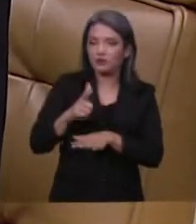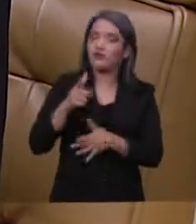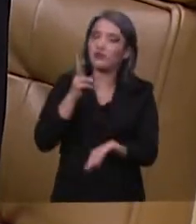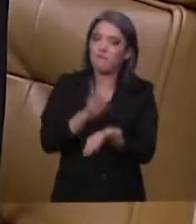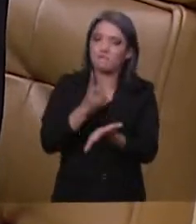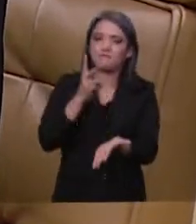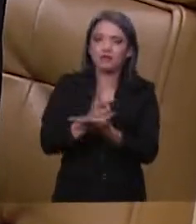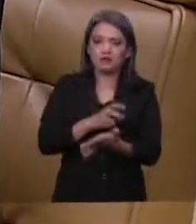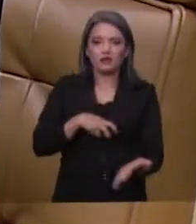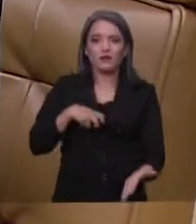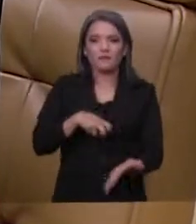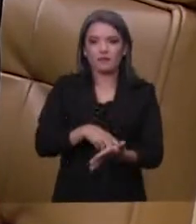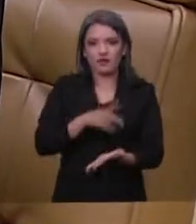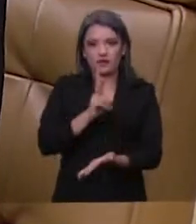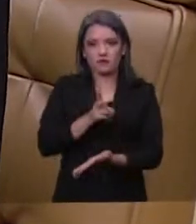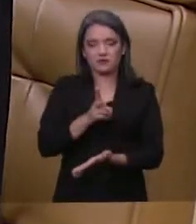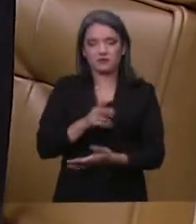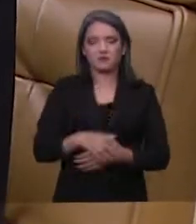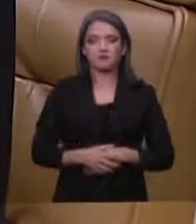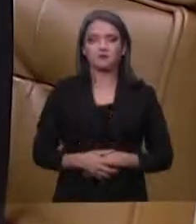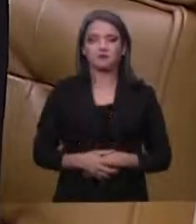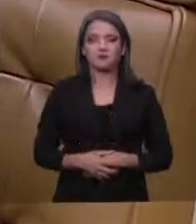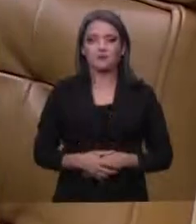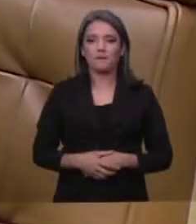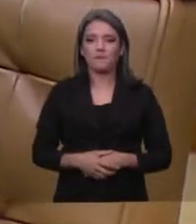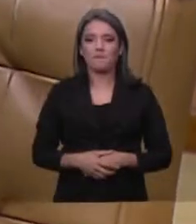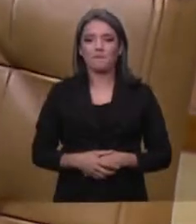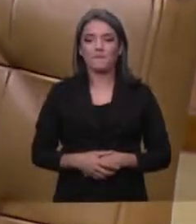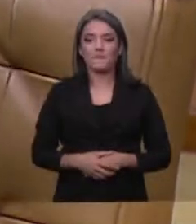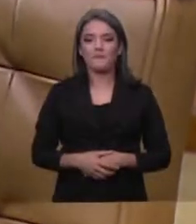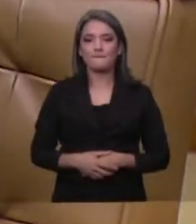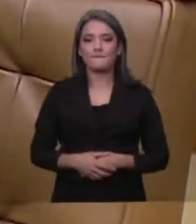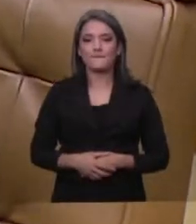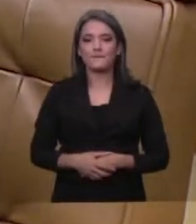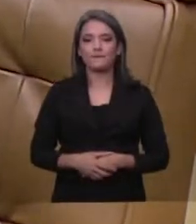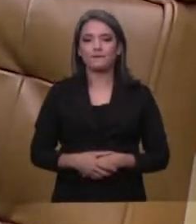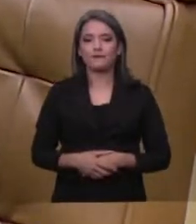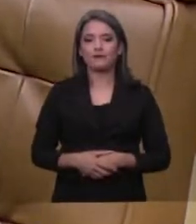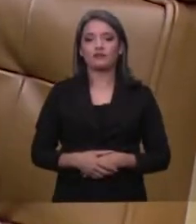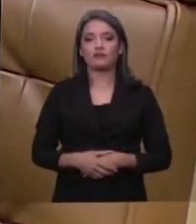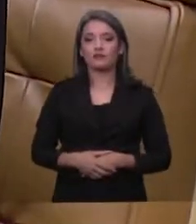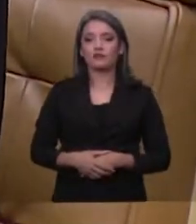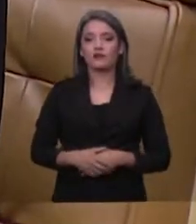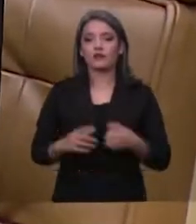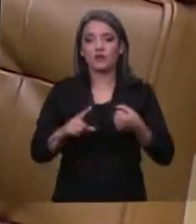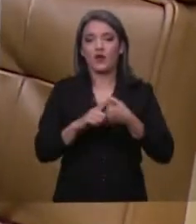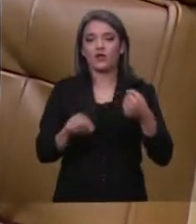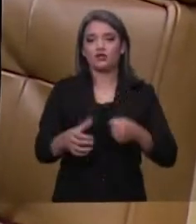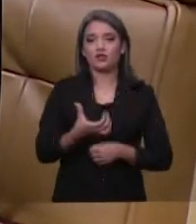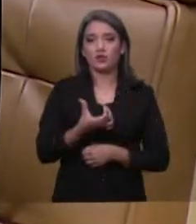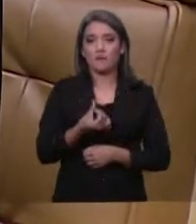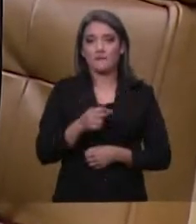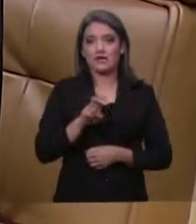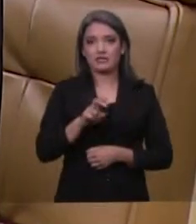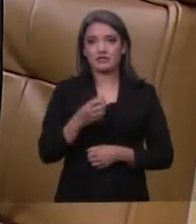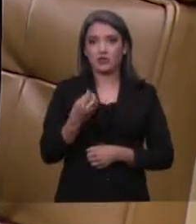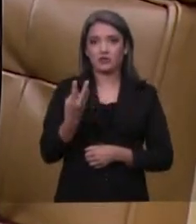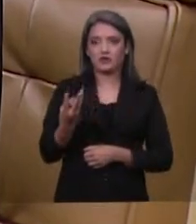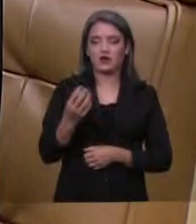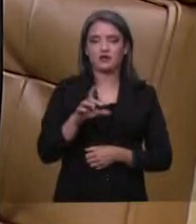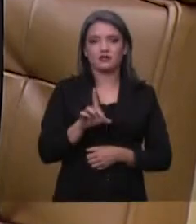mantenho a pena no patamar anteriormente fixado. Rejeito a aplicação dos artigos 653-D e E.